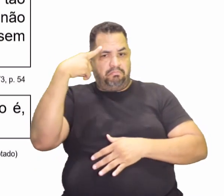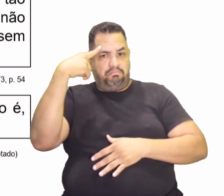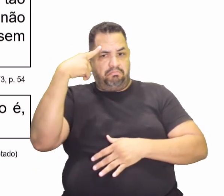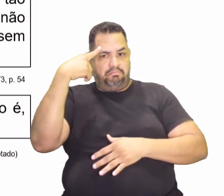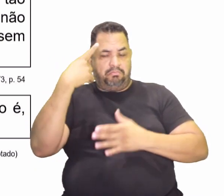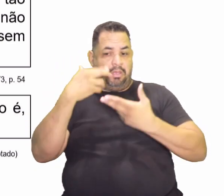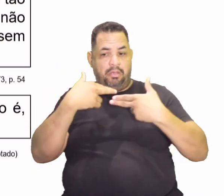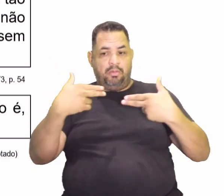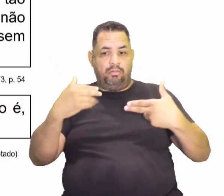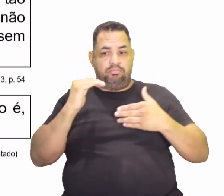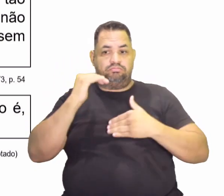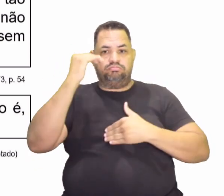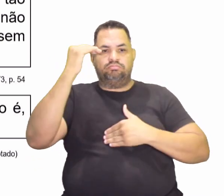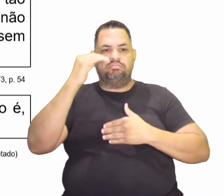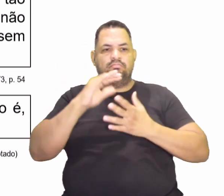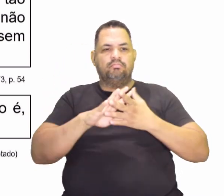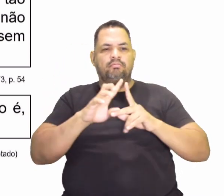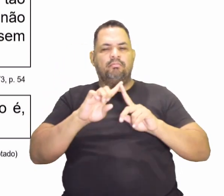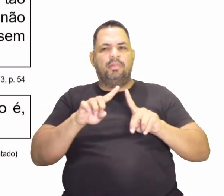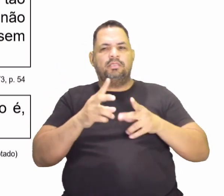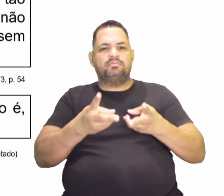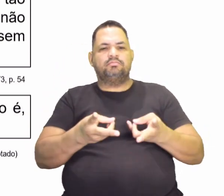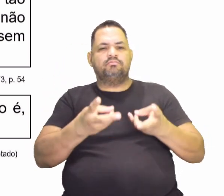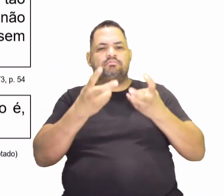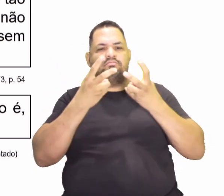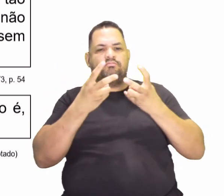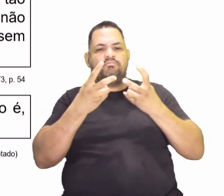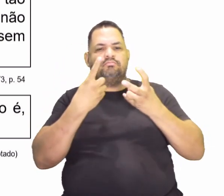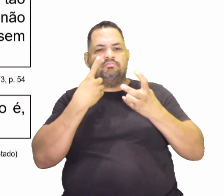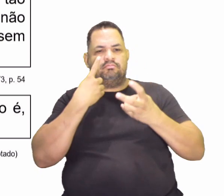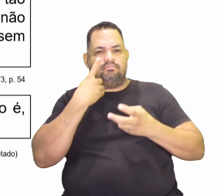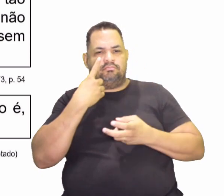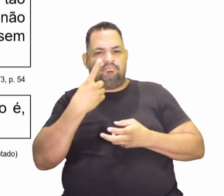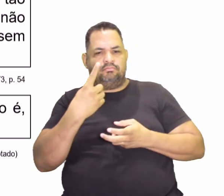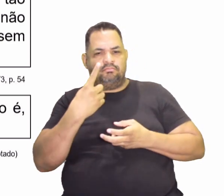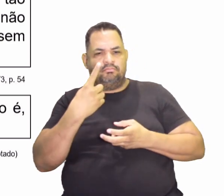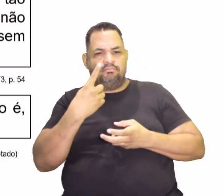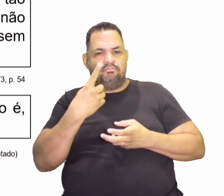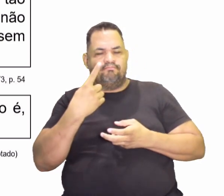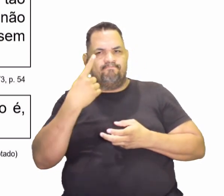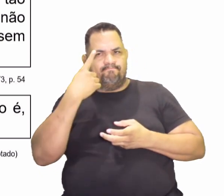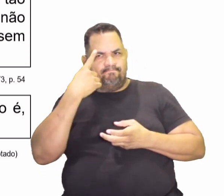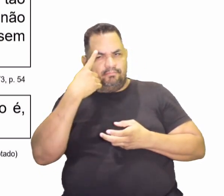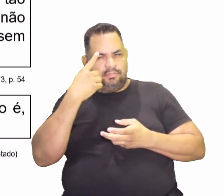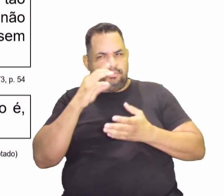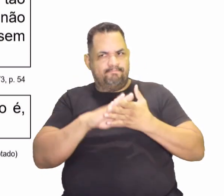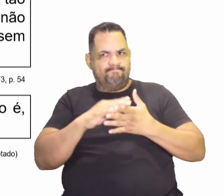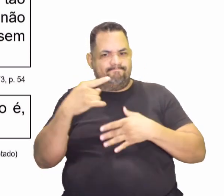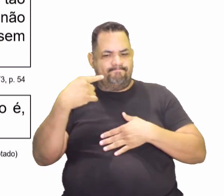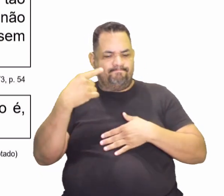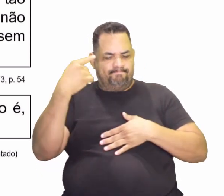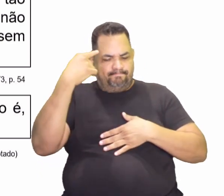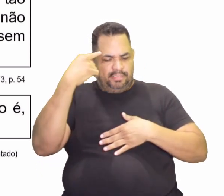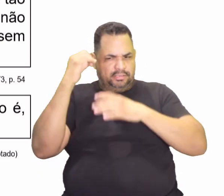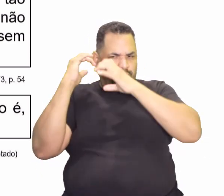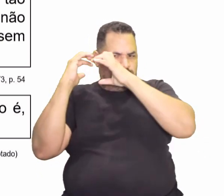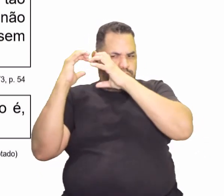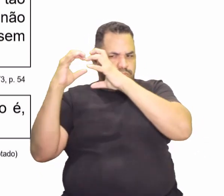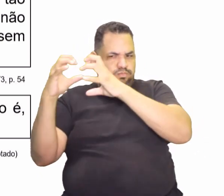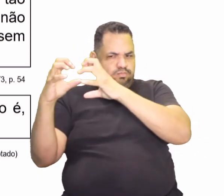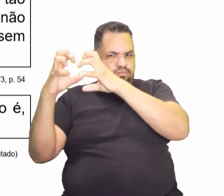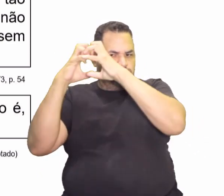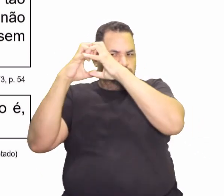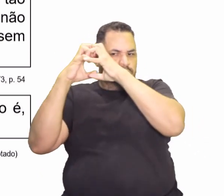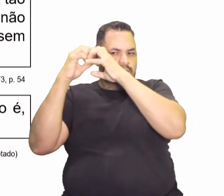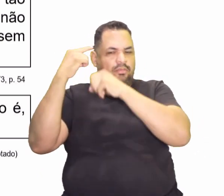alguma coisa. E notando que esta verdade eu penso logo existe, era tão firme, tão